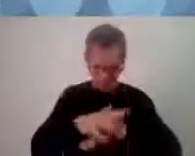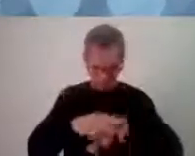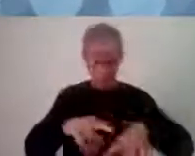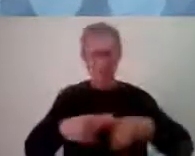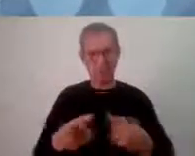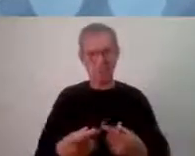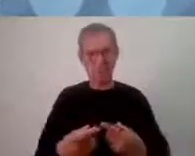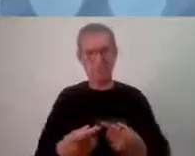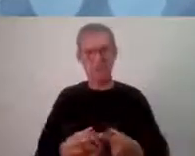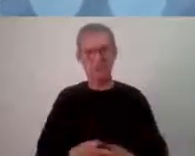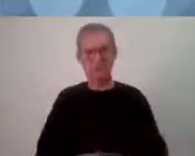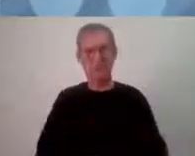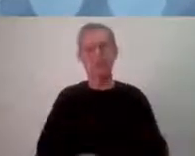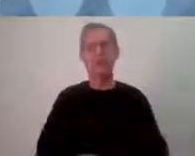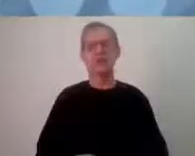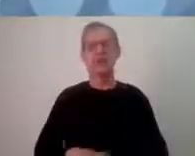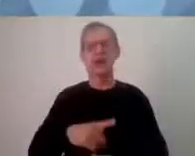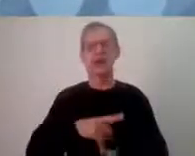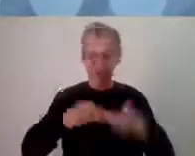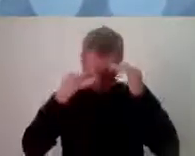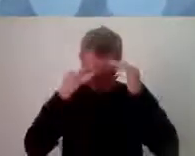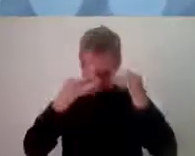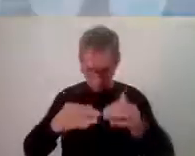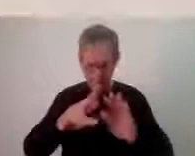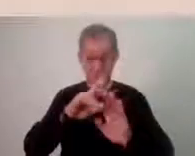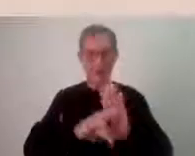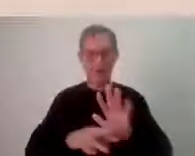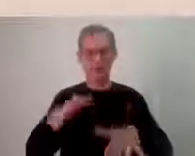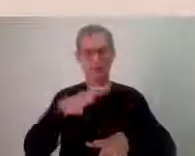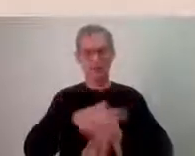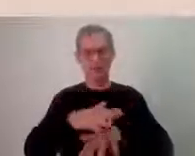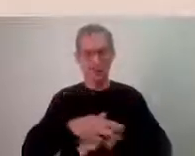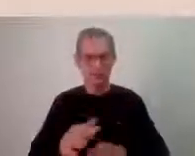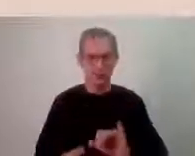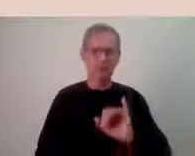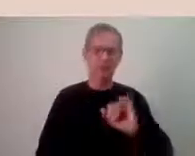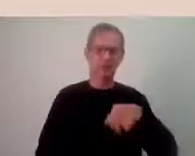não ferindo nenhuma regra das integrais.